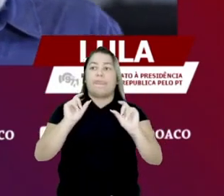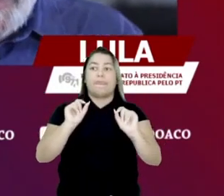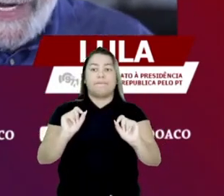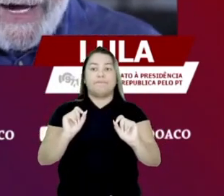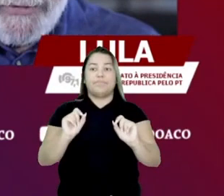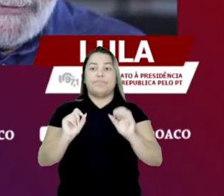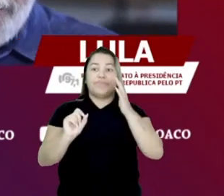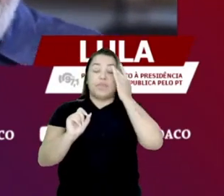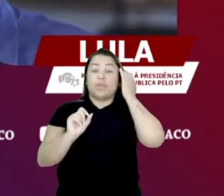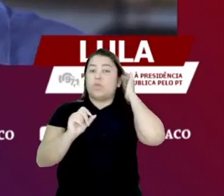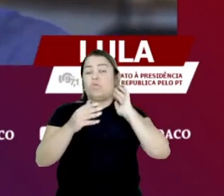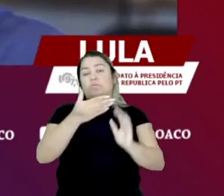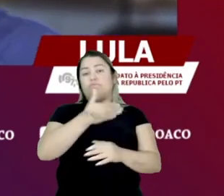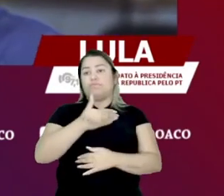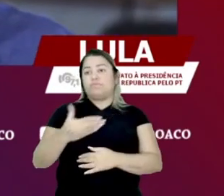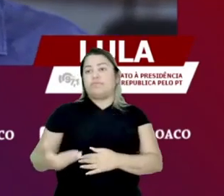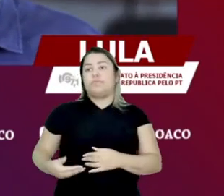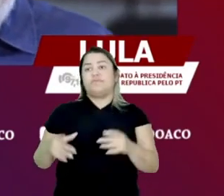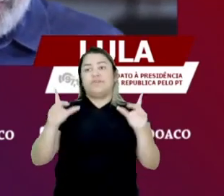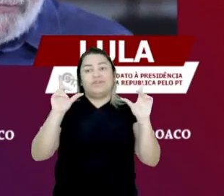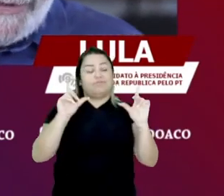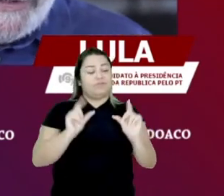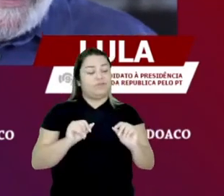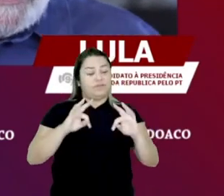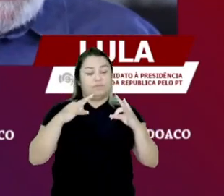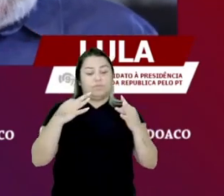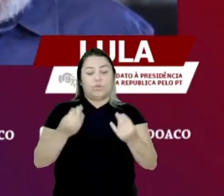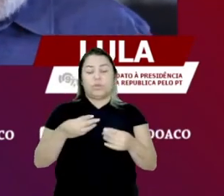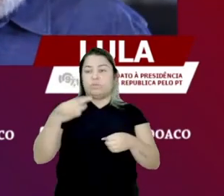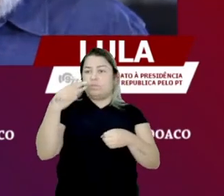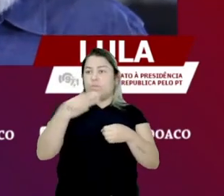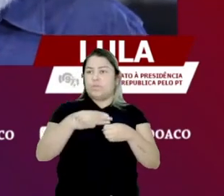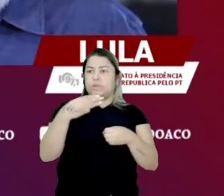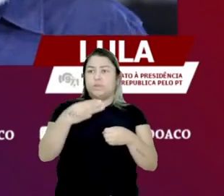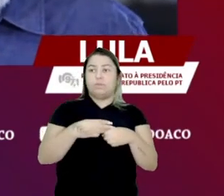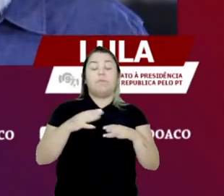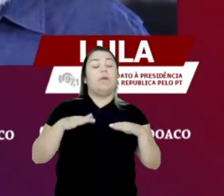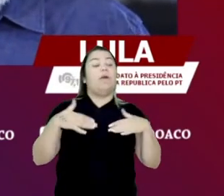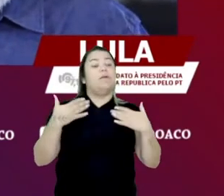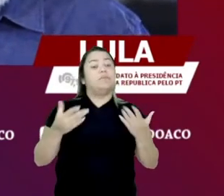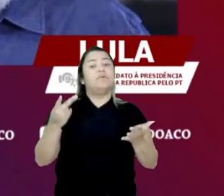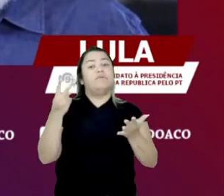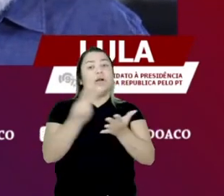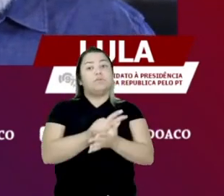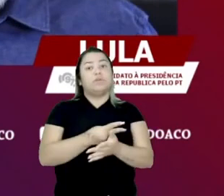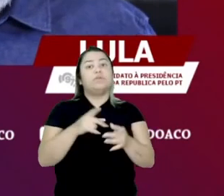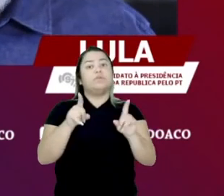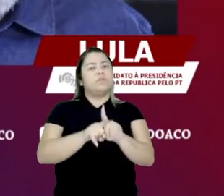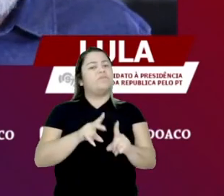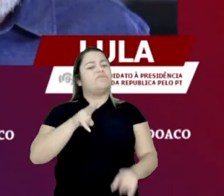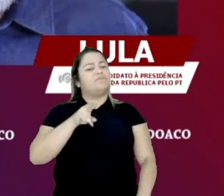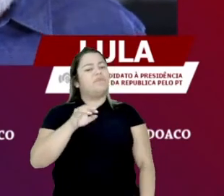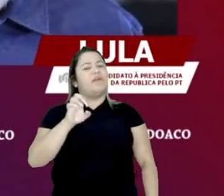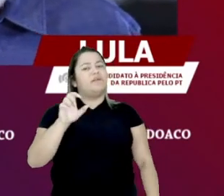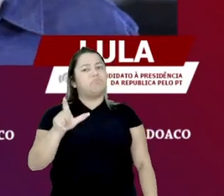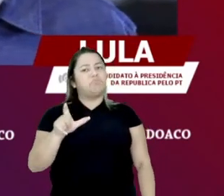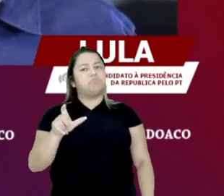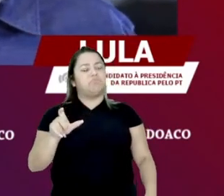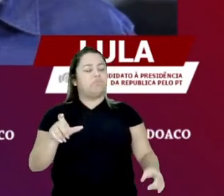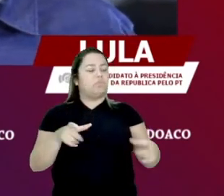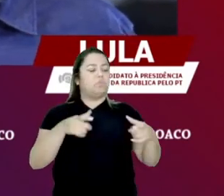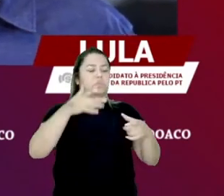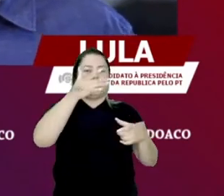que têm carro, que não são a maioria, as pessoas que usam gasolina, o presidente vai jogar o peso da culpa em toda a sociedade